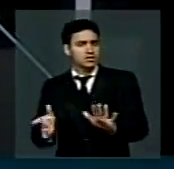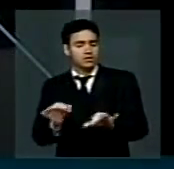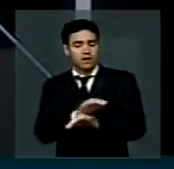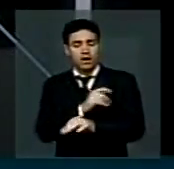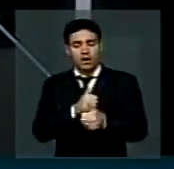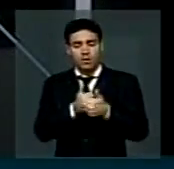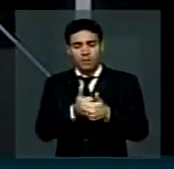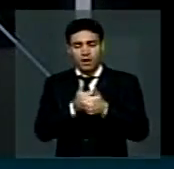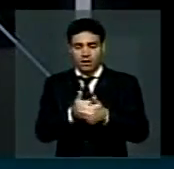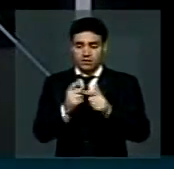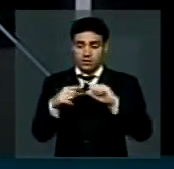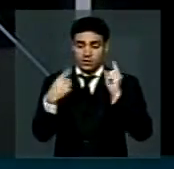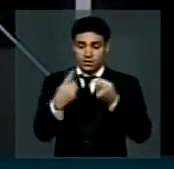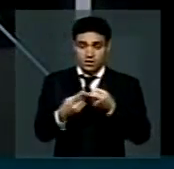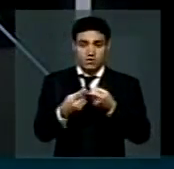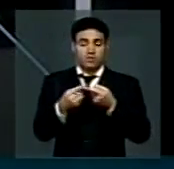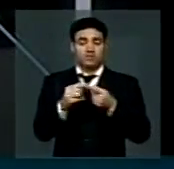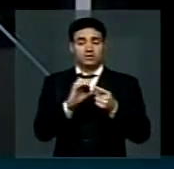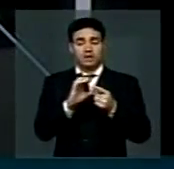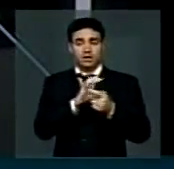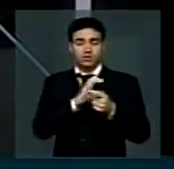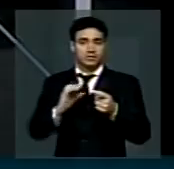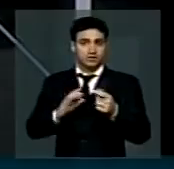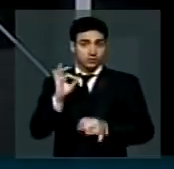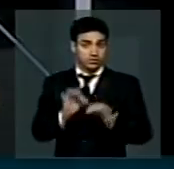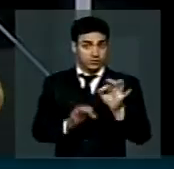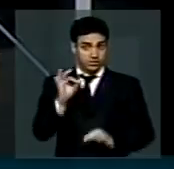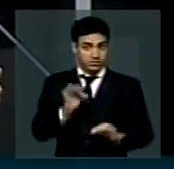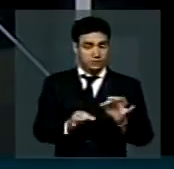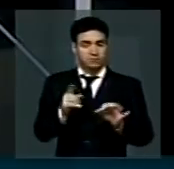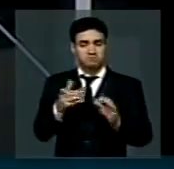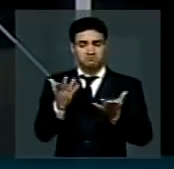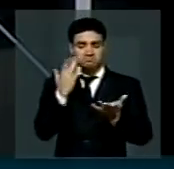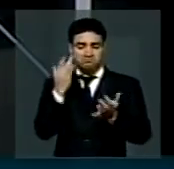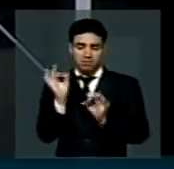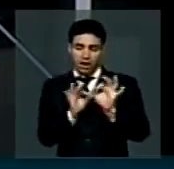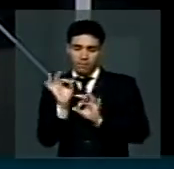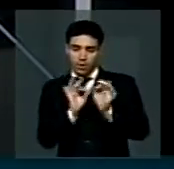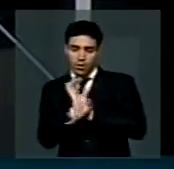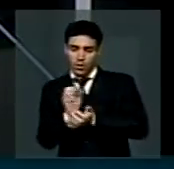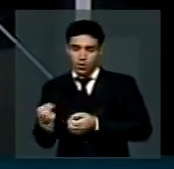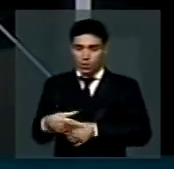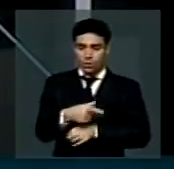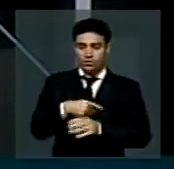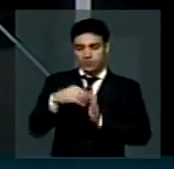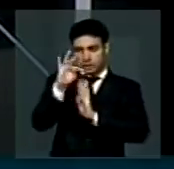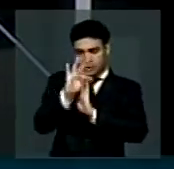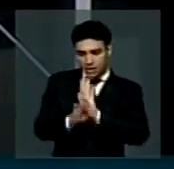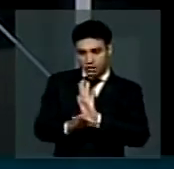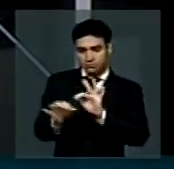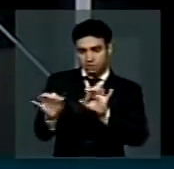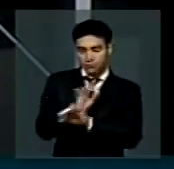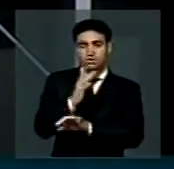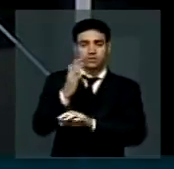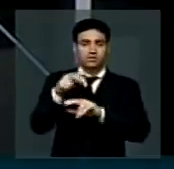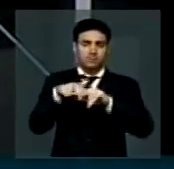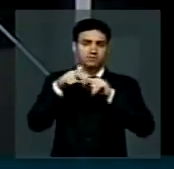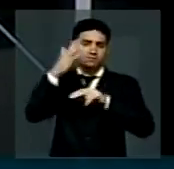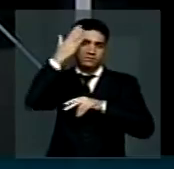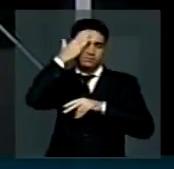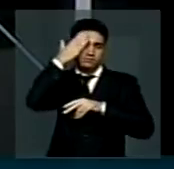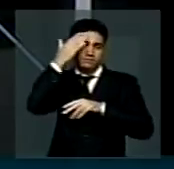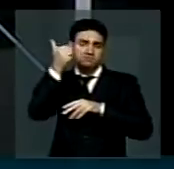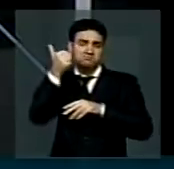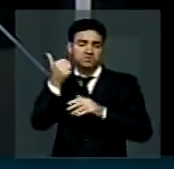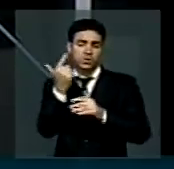também as reuniões da Comissão de Juristas, que elaborou um novo texto. Por isso, sei reconhecer